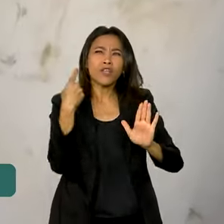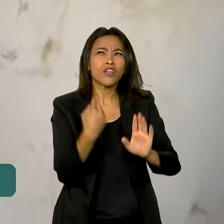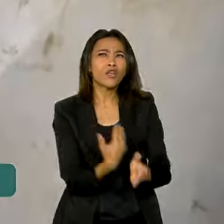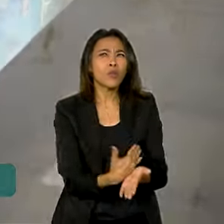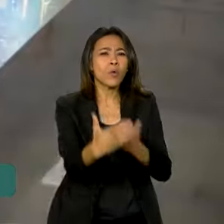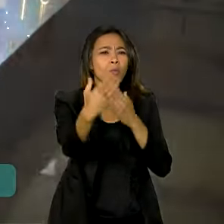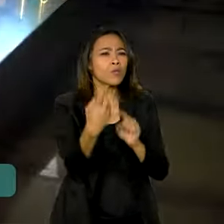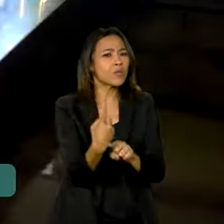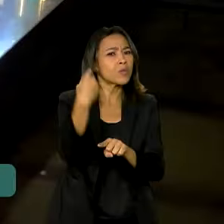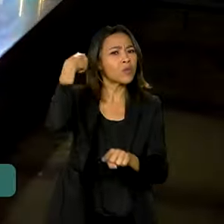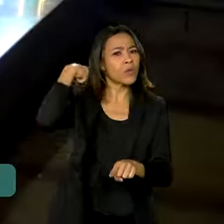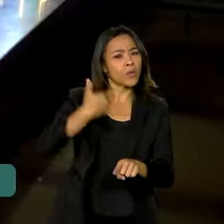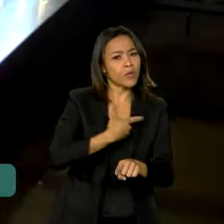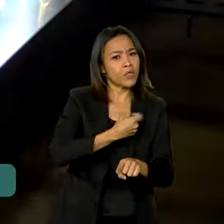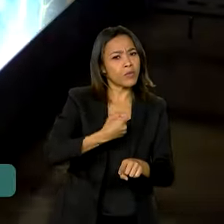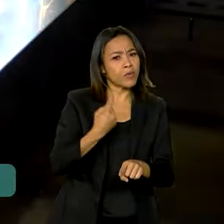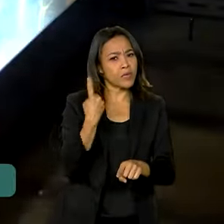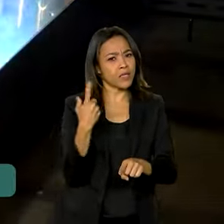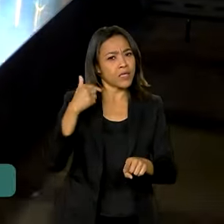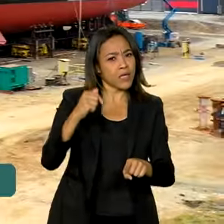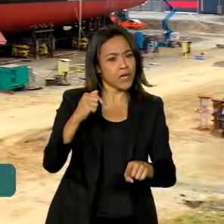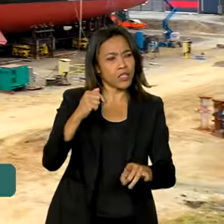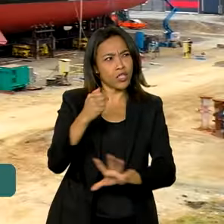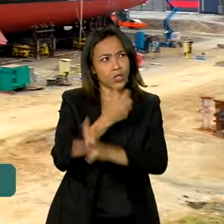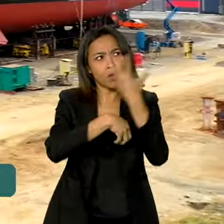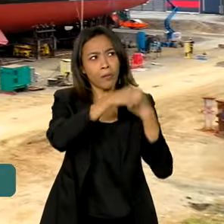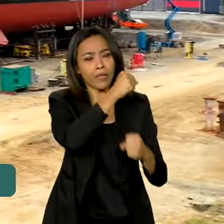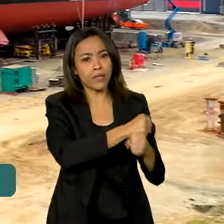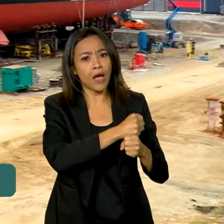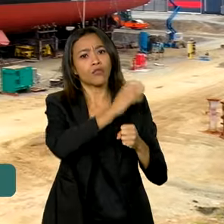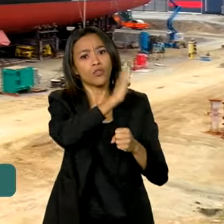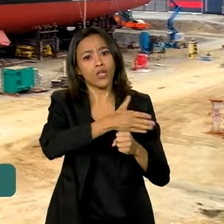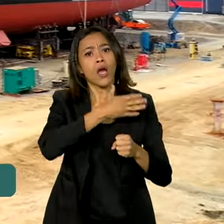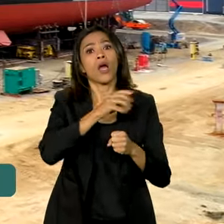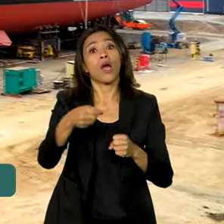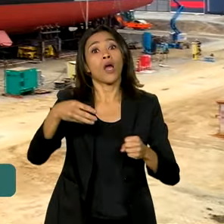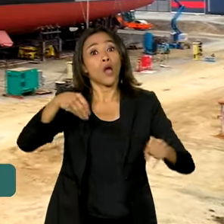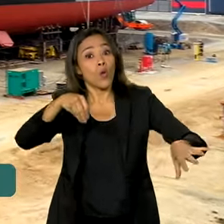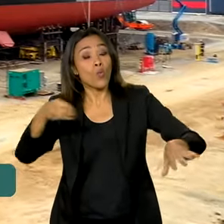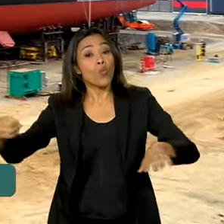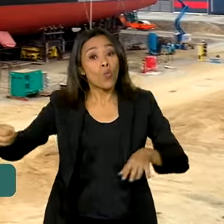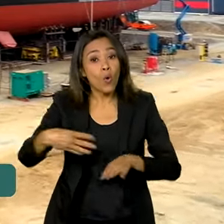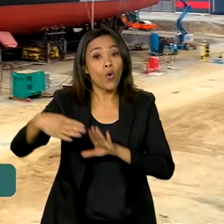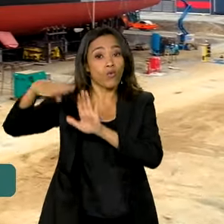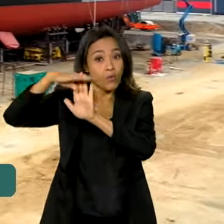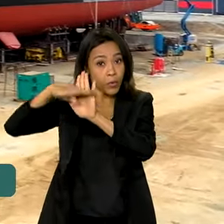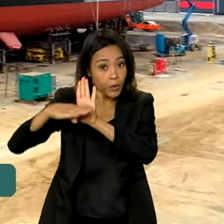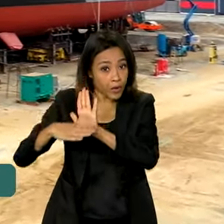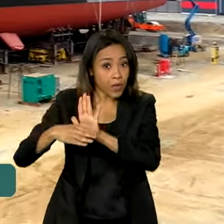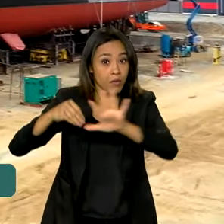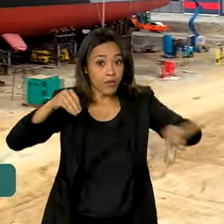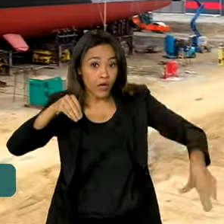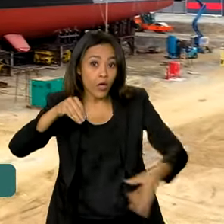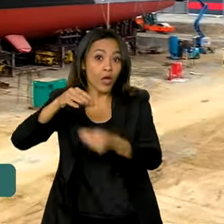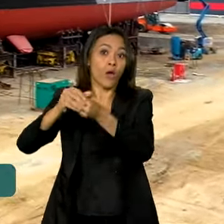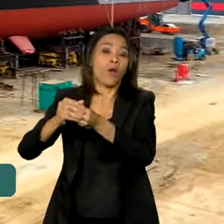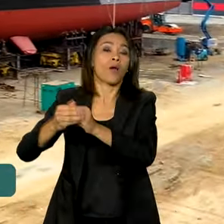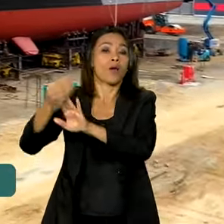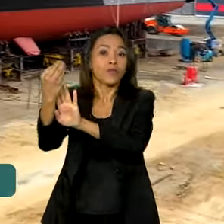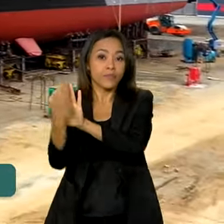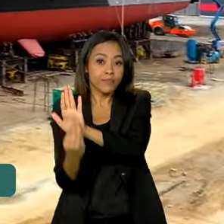em 2017 e, no ano passado, incorporado ao novo Programa de Aceleração do